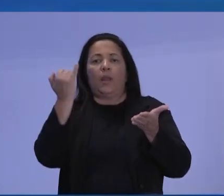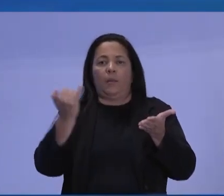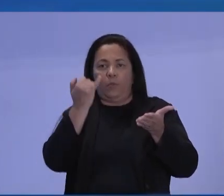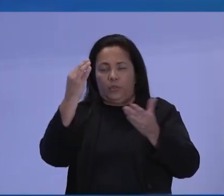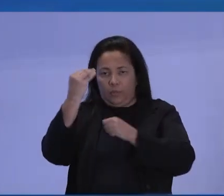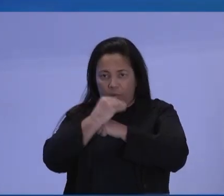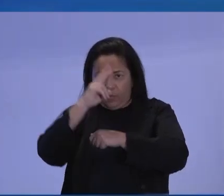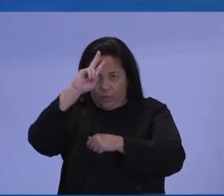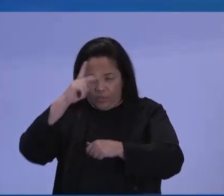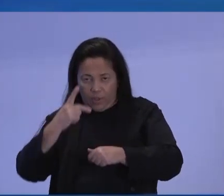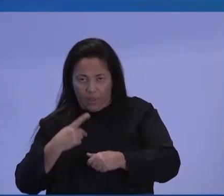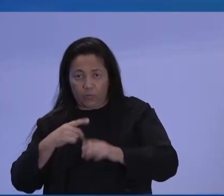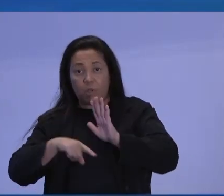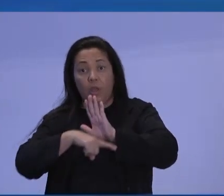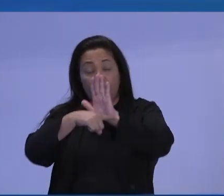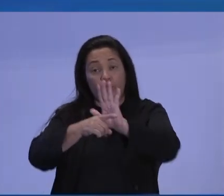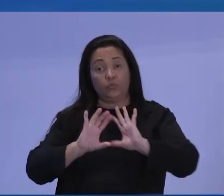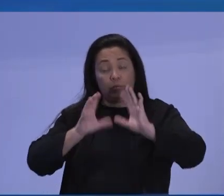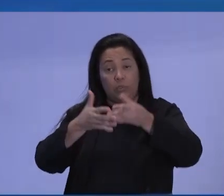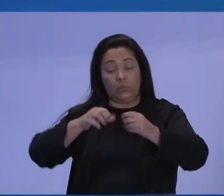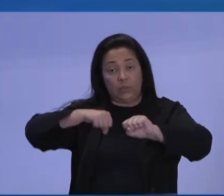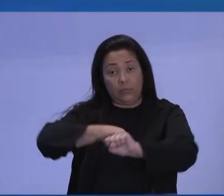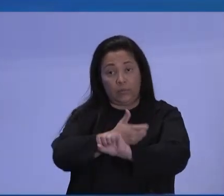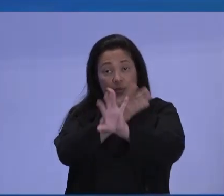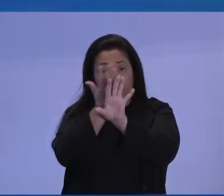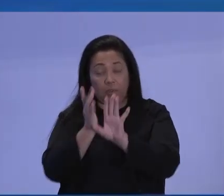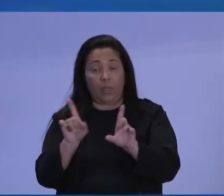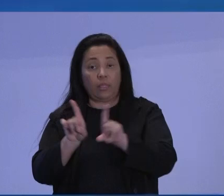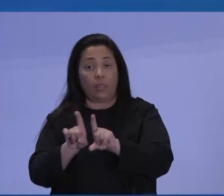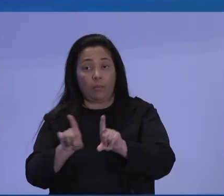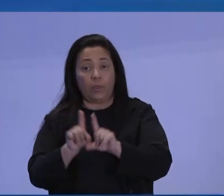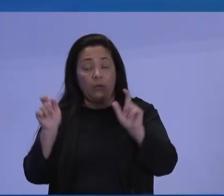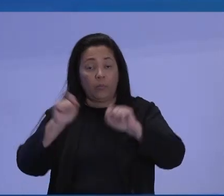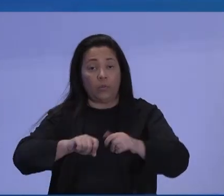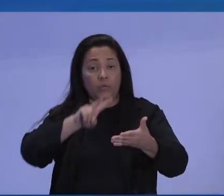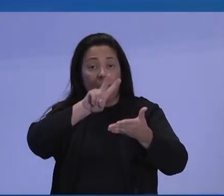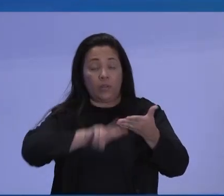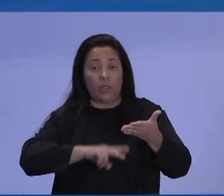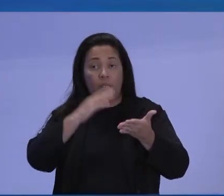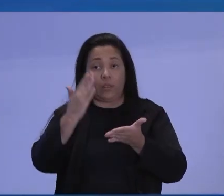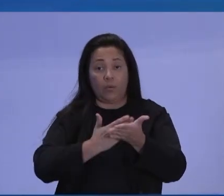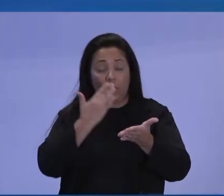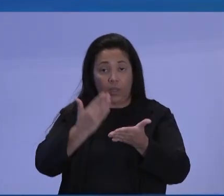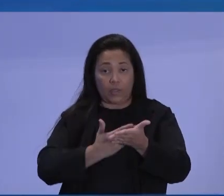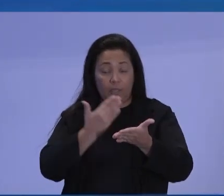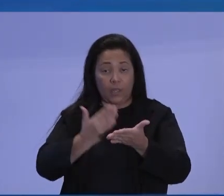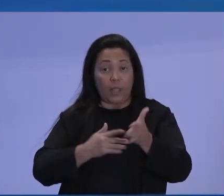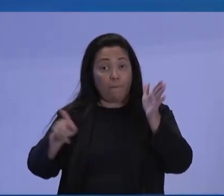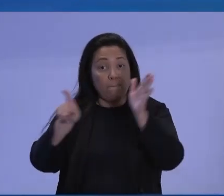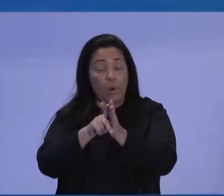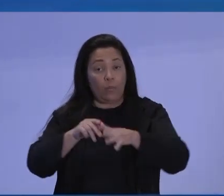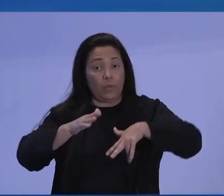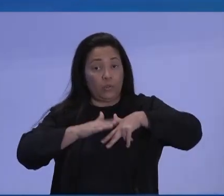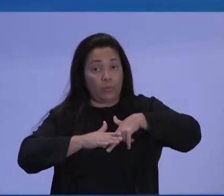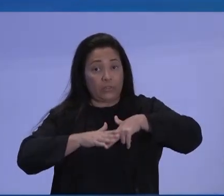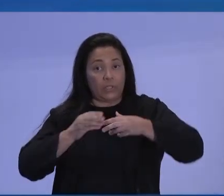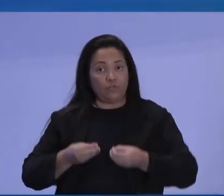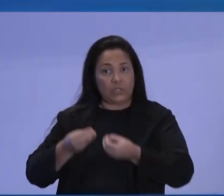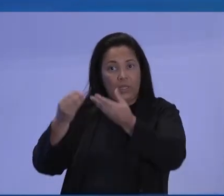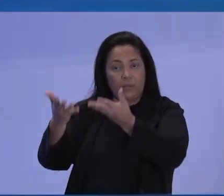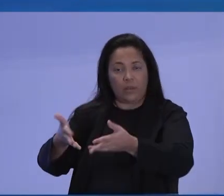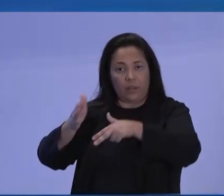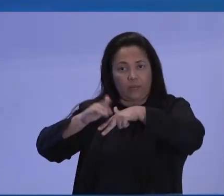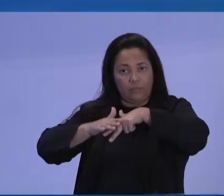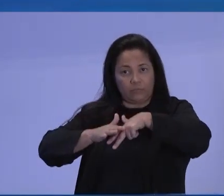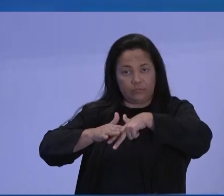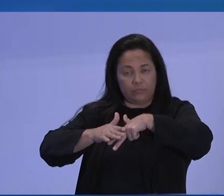às equipes de saúde. E essa caderneta é de porte do próprio paciente. Deve ser entregue ao paciente